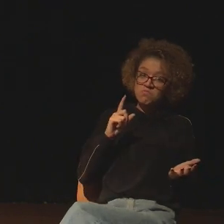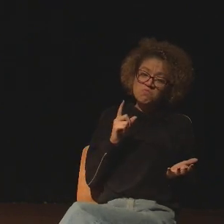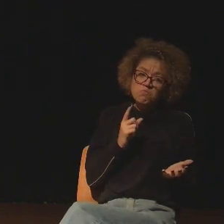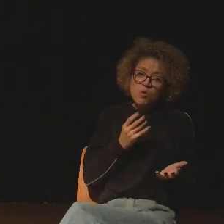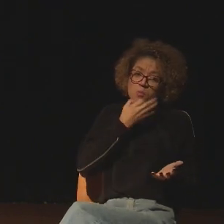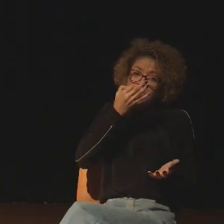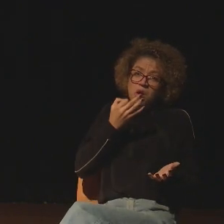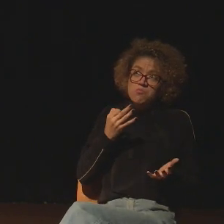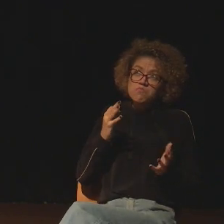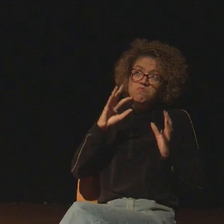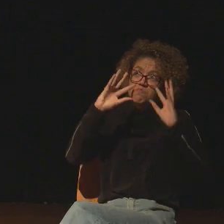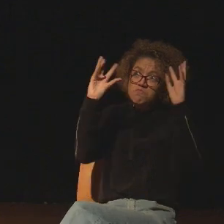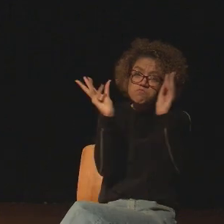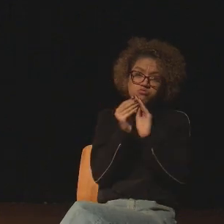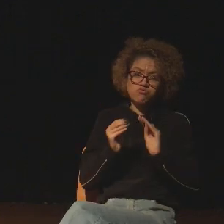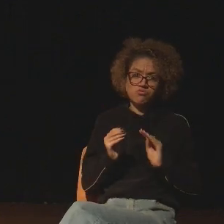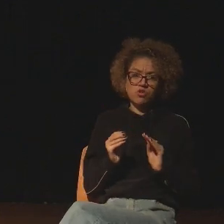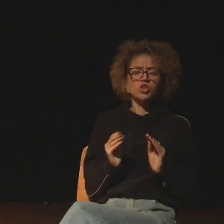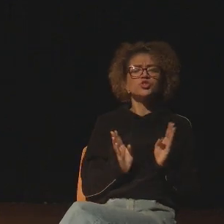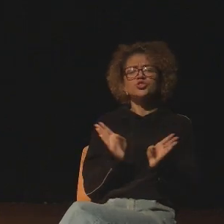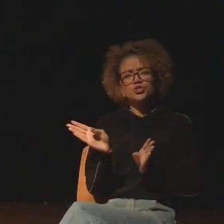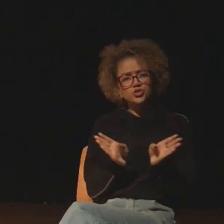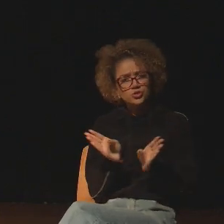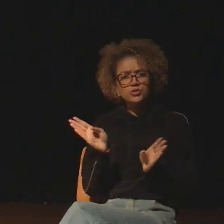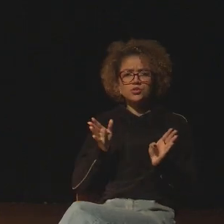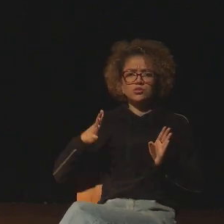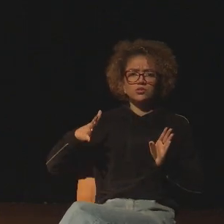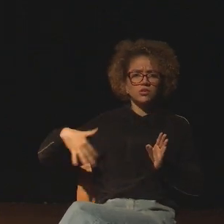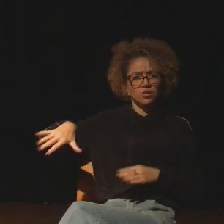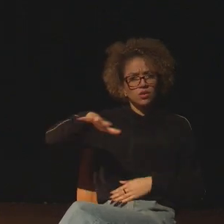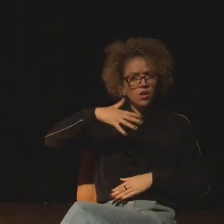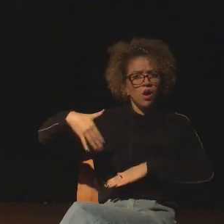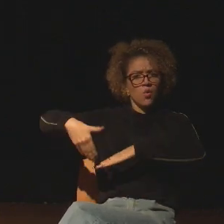geral. Então, melhorar a acessibilidade no trecho,